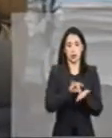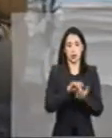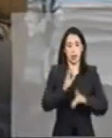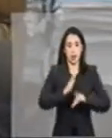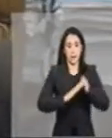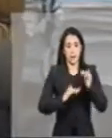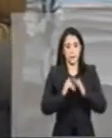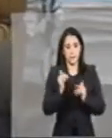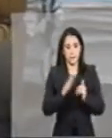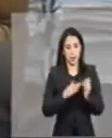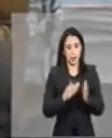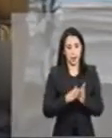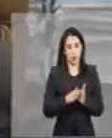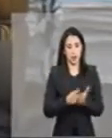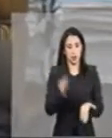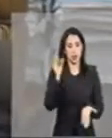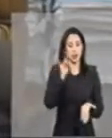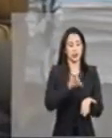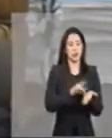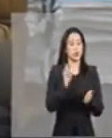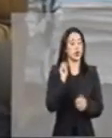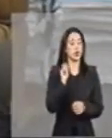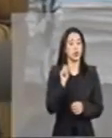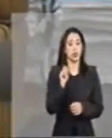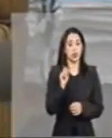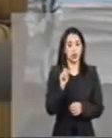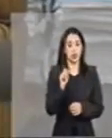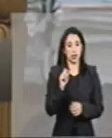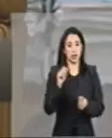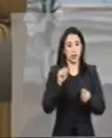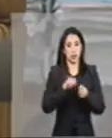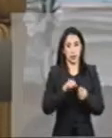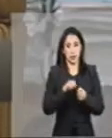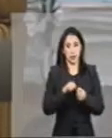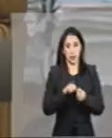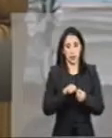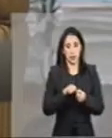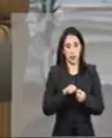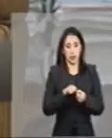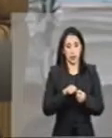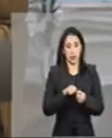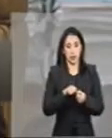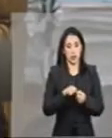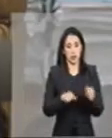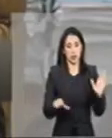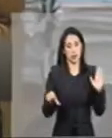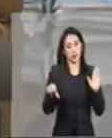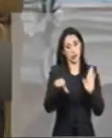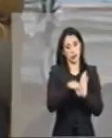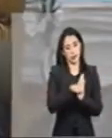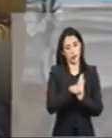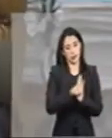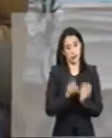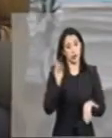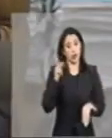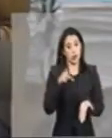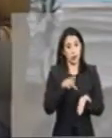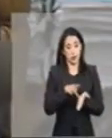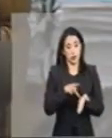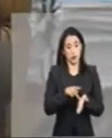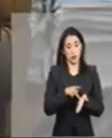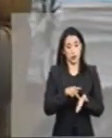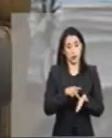a autoria ou participação de alguém no cometimento de delitos. Na verdade, a situação